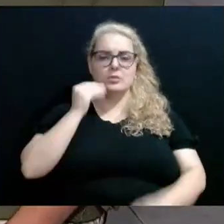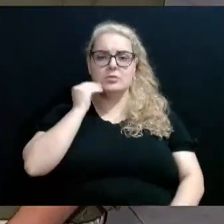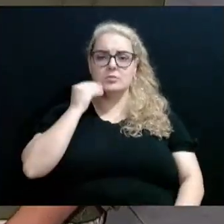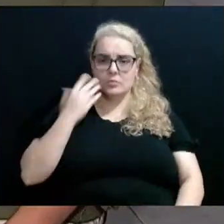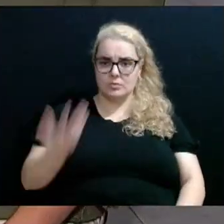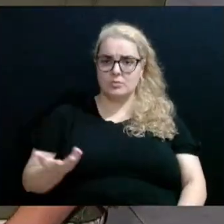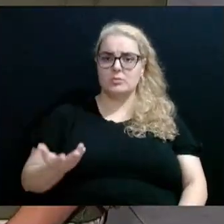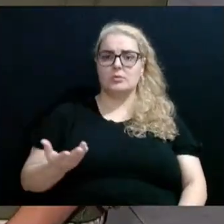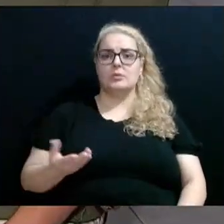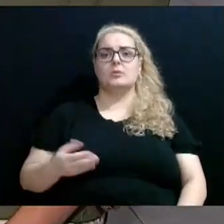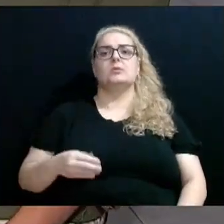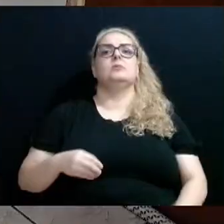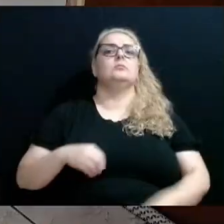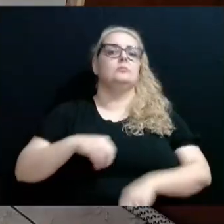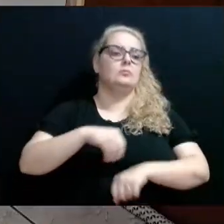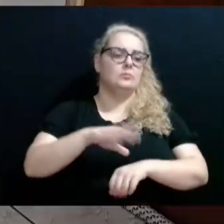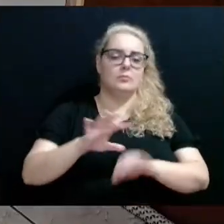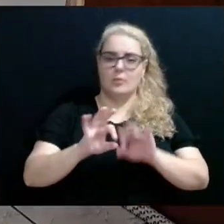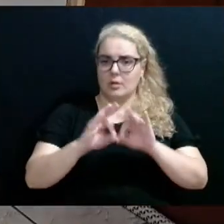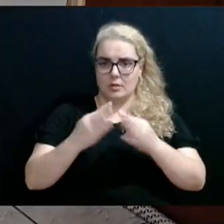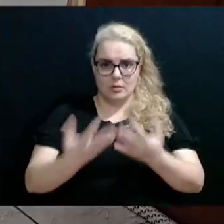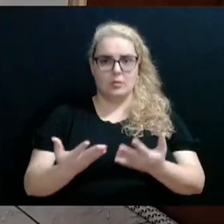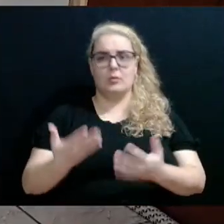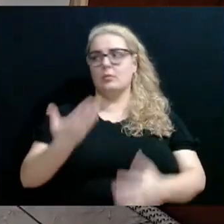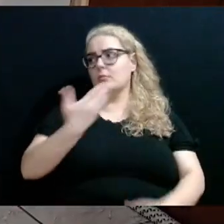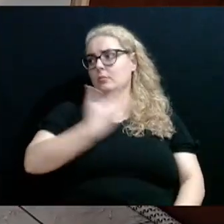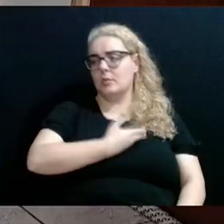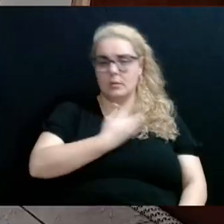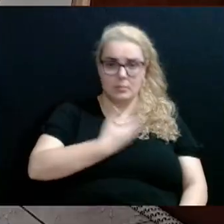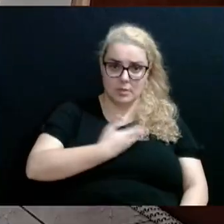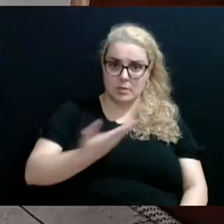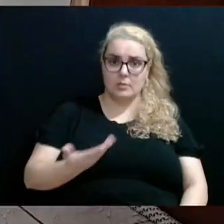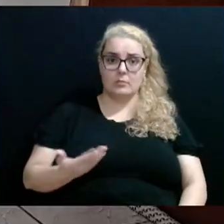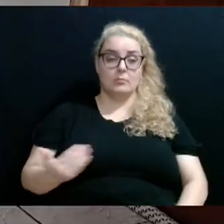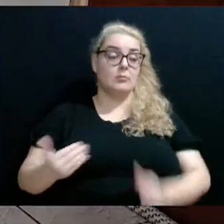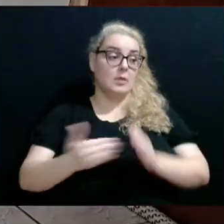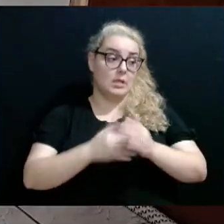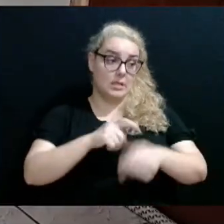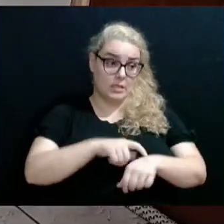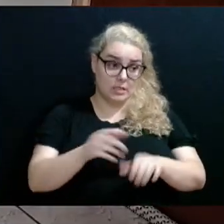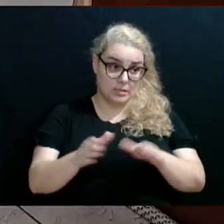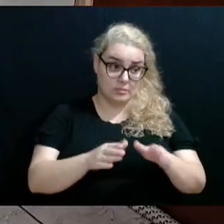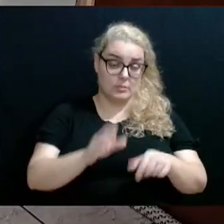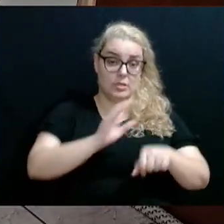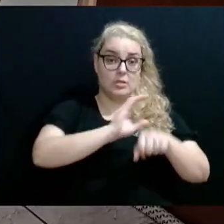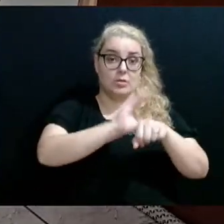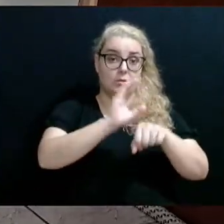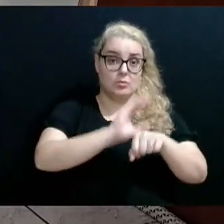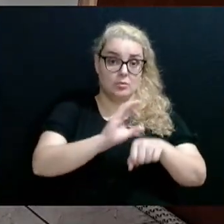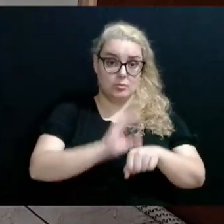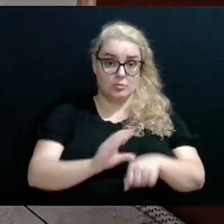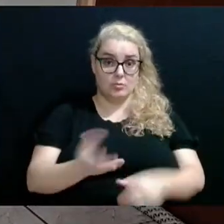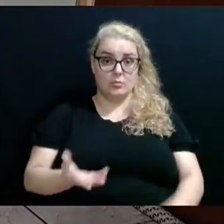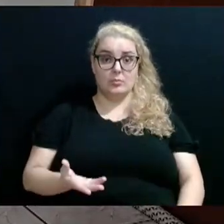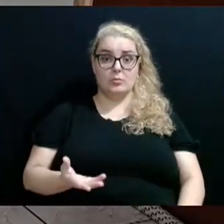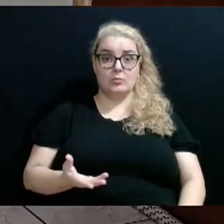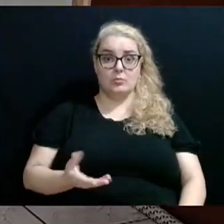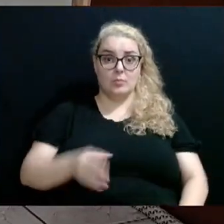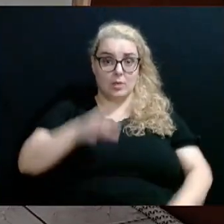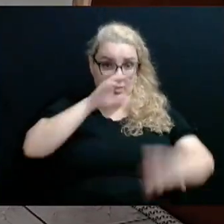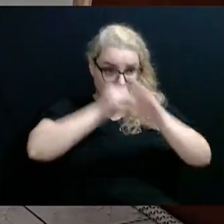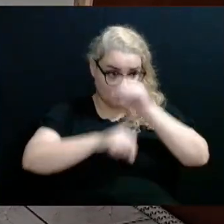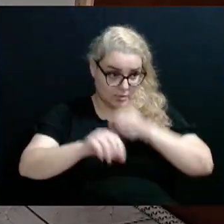as famílias, para amigos. Mas até então, esses cursos, eles eram cursos para aprender a fazer